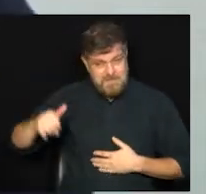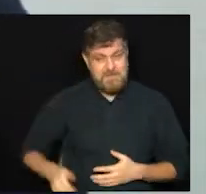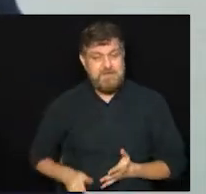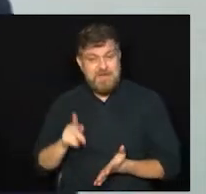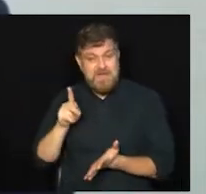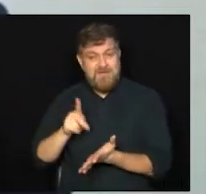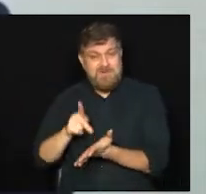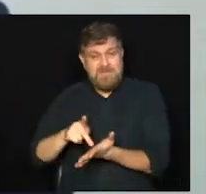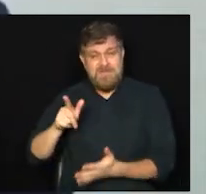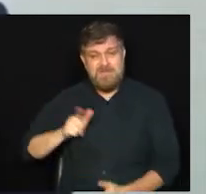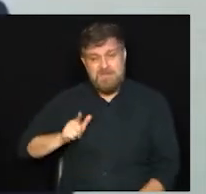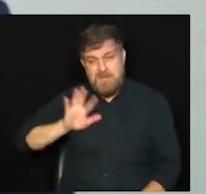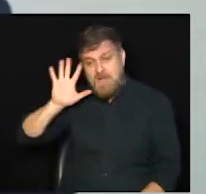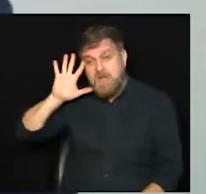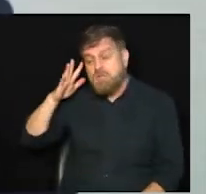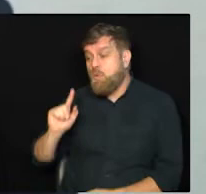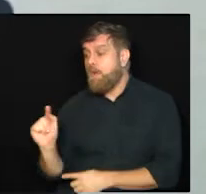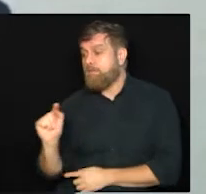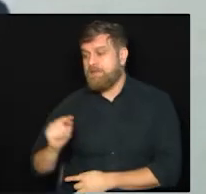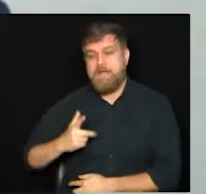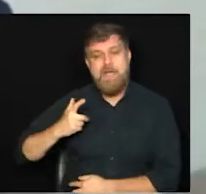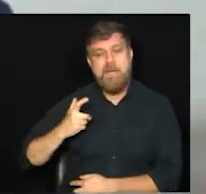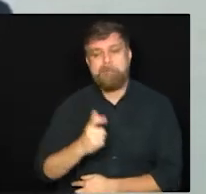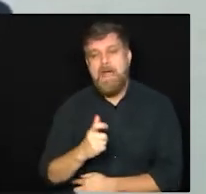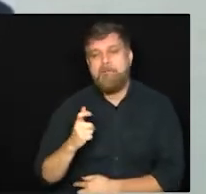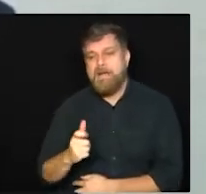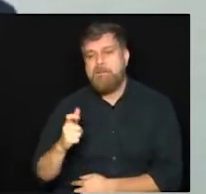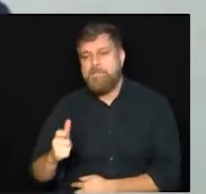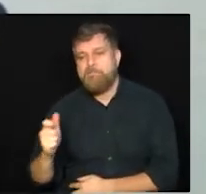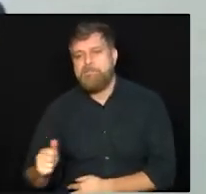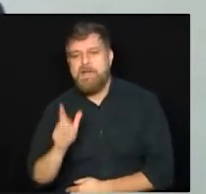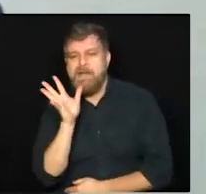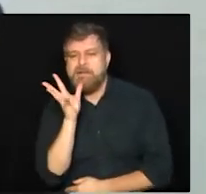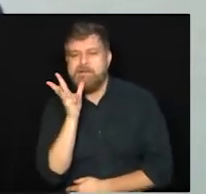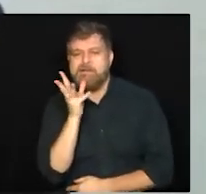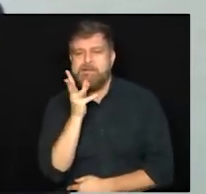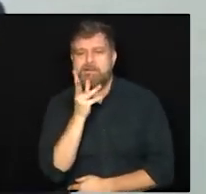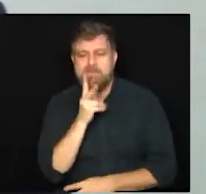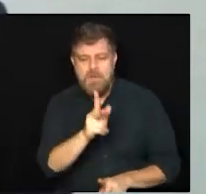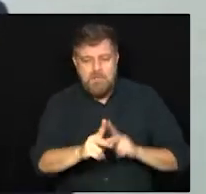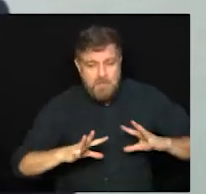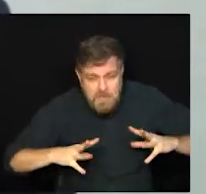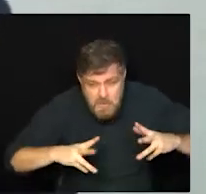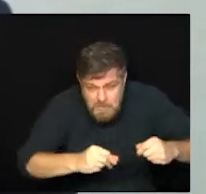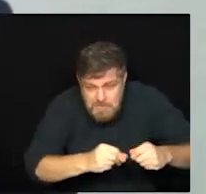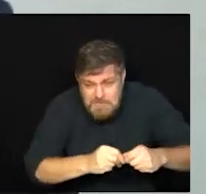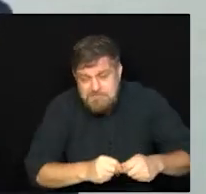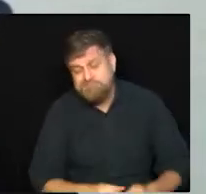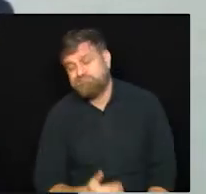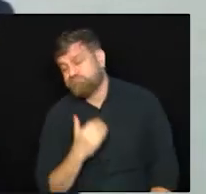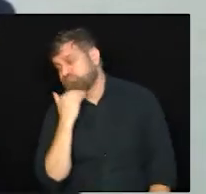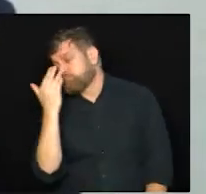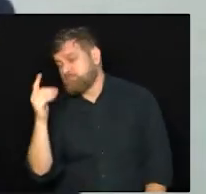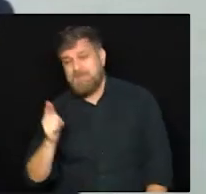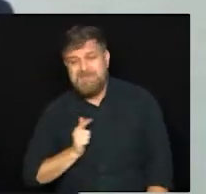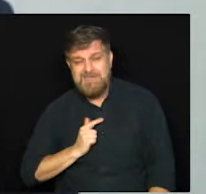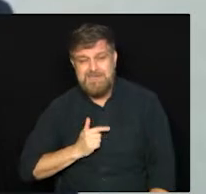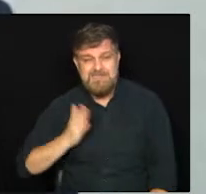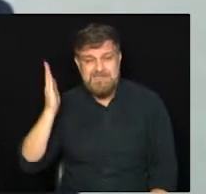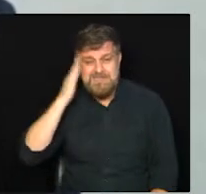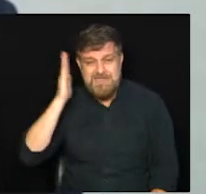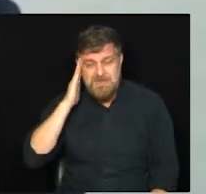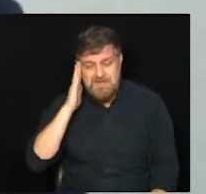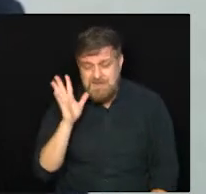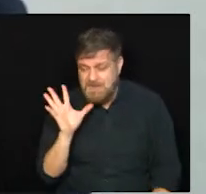gente tem a solução que é a vacina, mas ela vai ser longa. Então, a gente tem que ter essa consciência que a recuperação será muito longa.